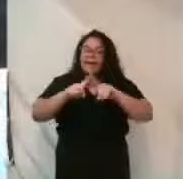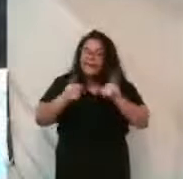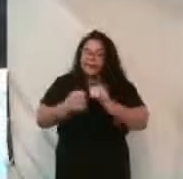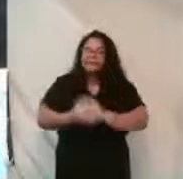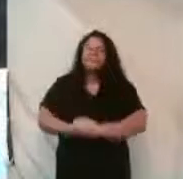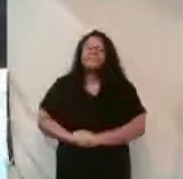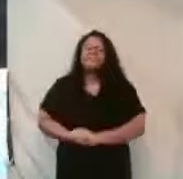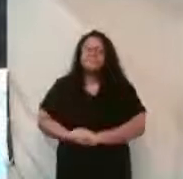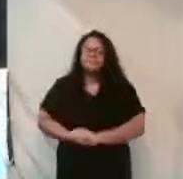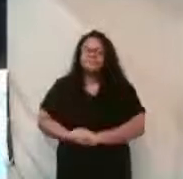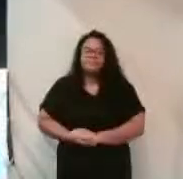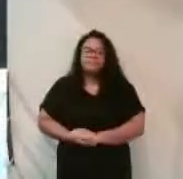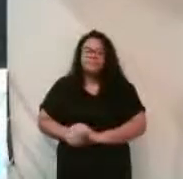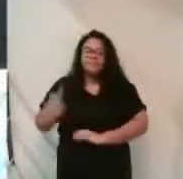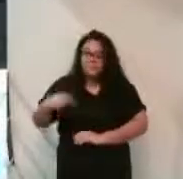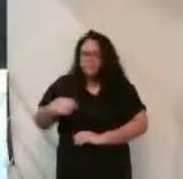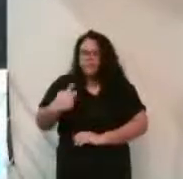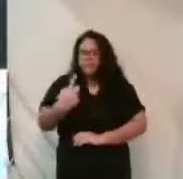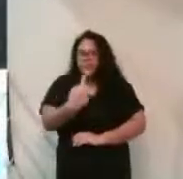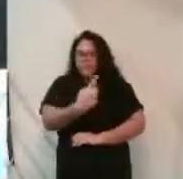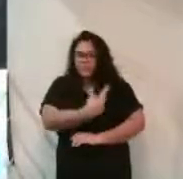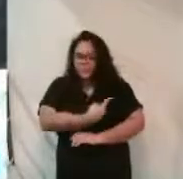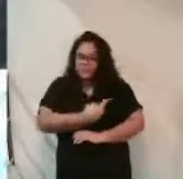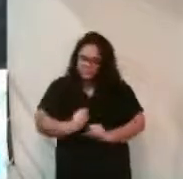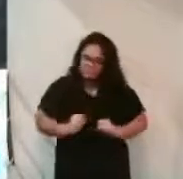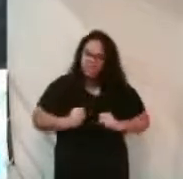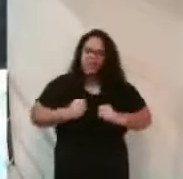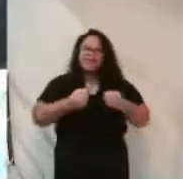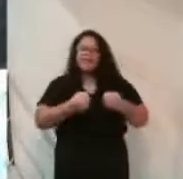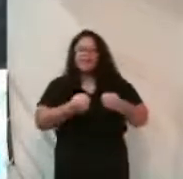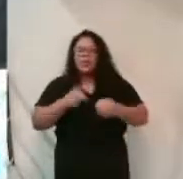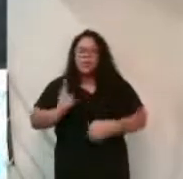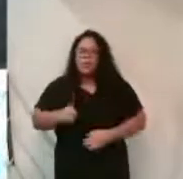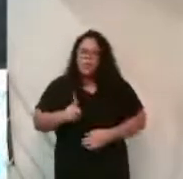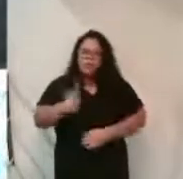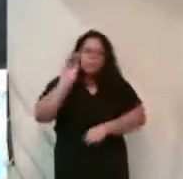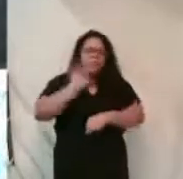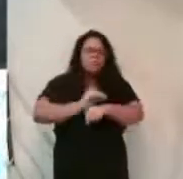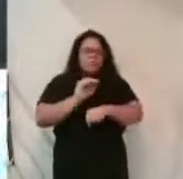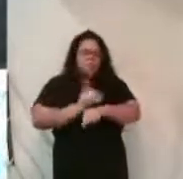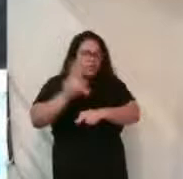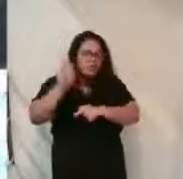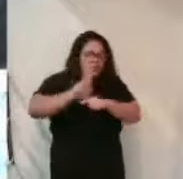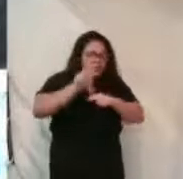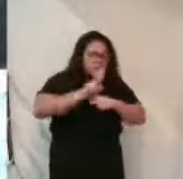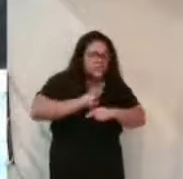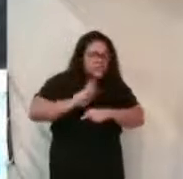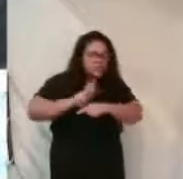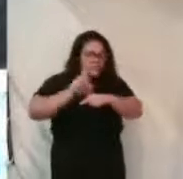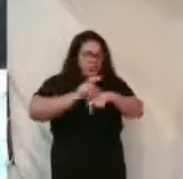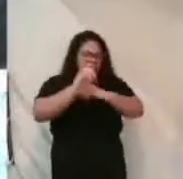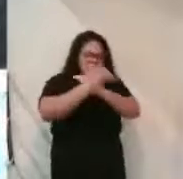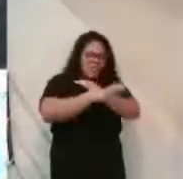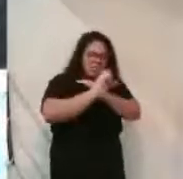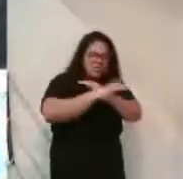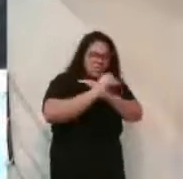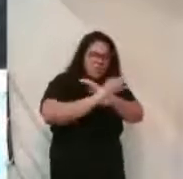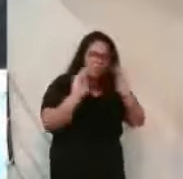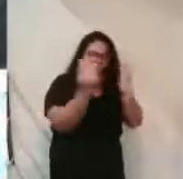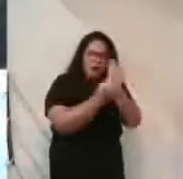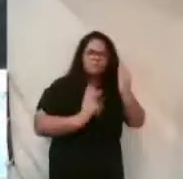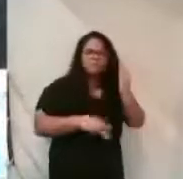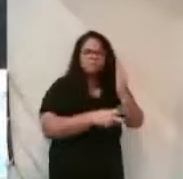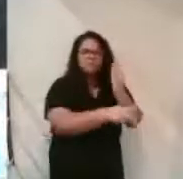gente está fazendo um esforço muito grande para que a gente possa manter os lixões fechados, que é um movimento exitoso, mas é muito importante